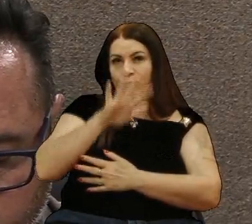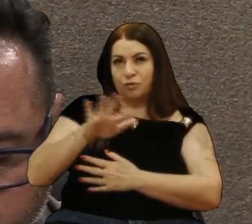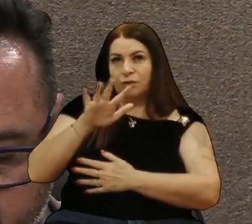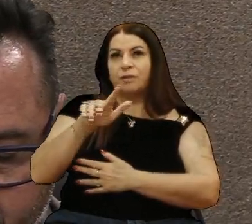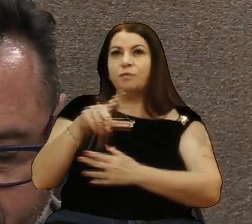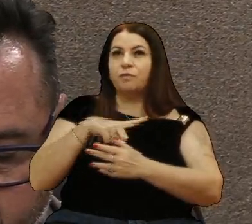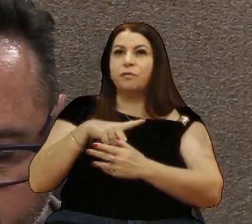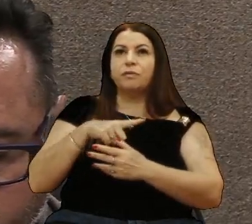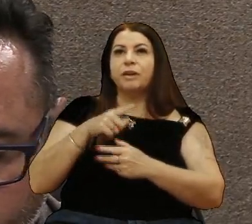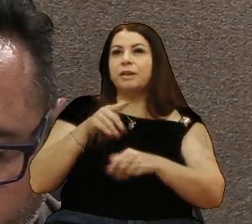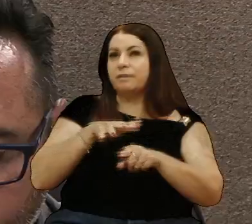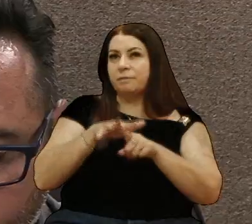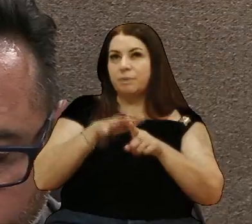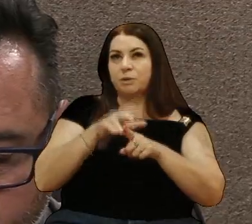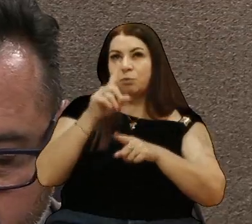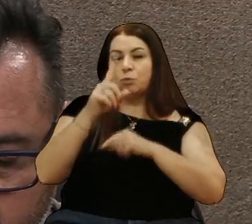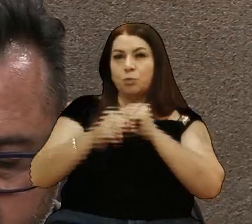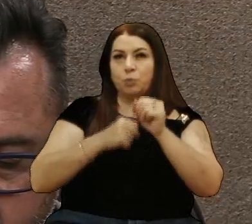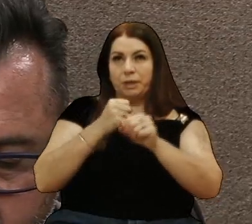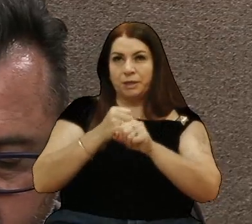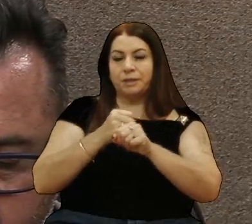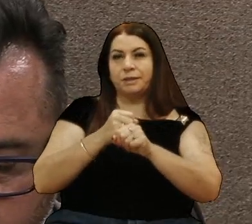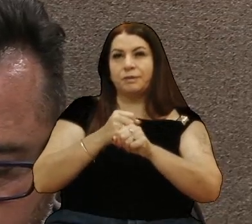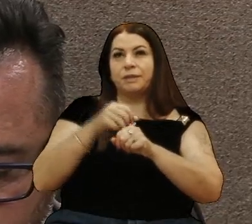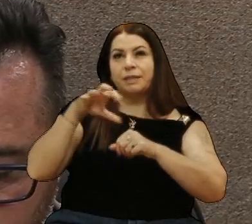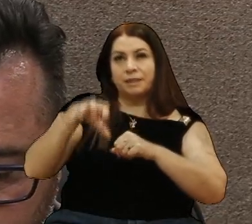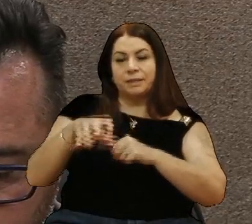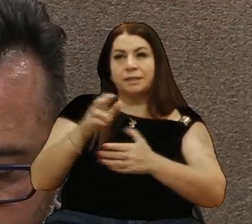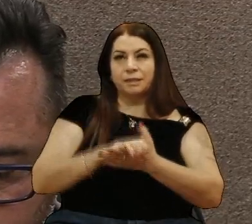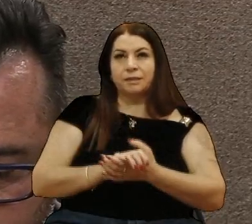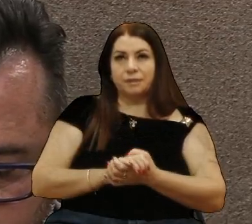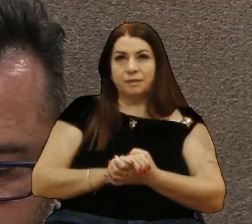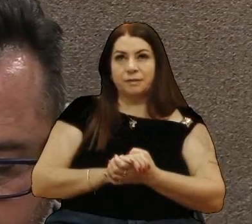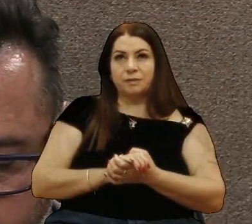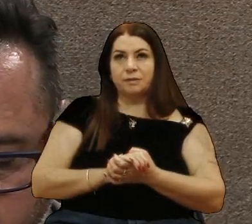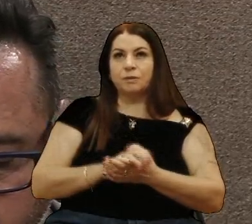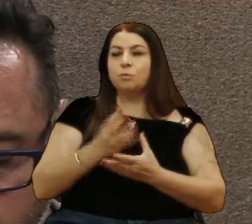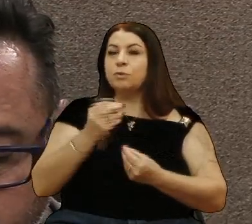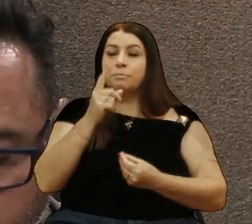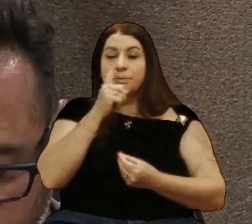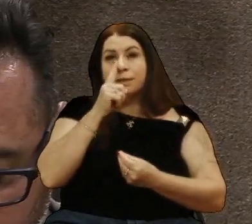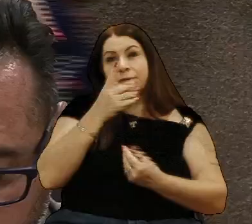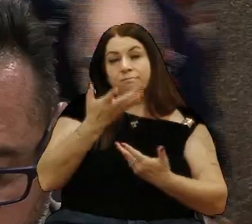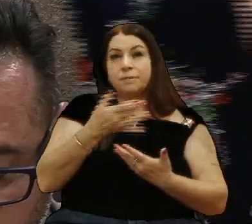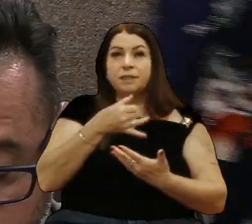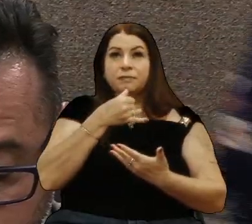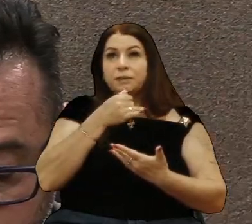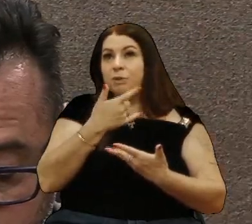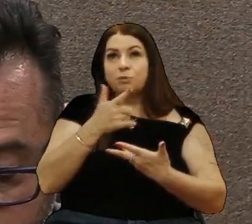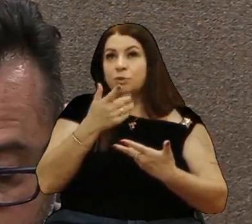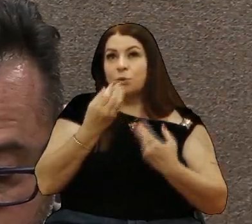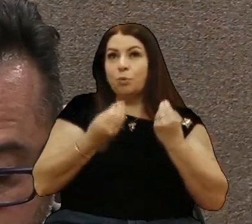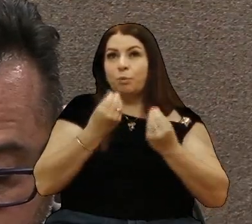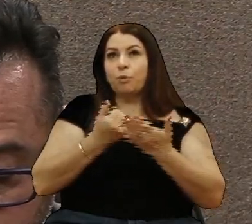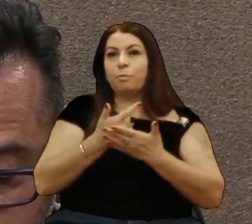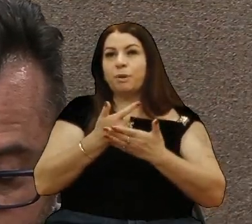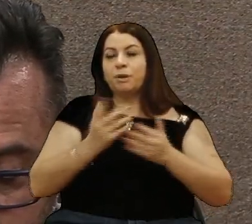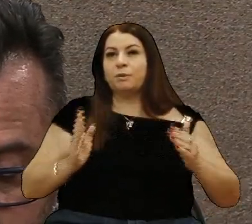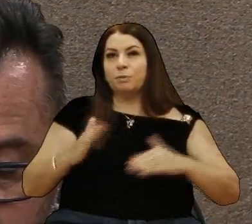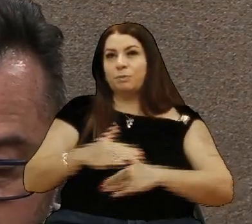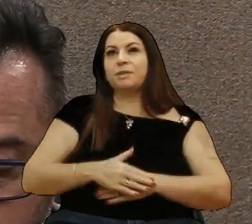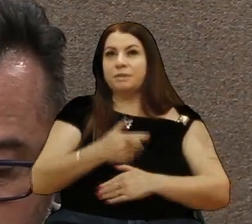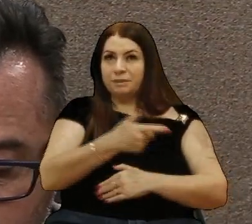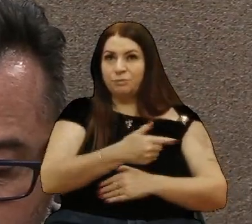vai suprir toda a demanda por 1 ano daquele setor. Muitas mamães, infelizmente, não têm condições sequer de comprar as fraldas